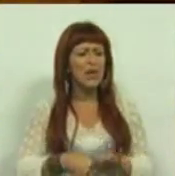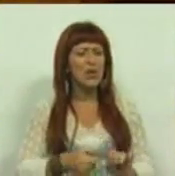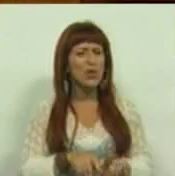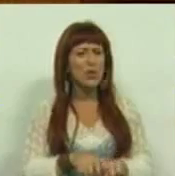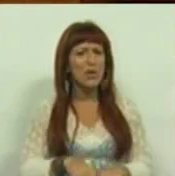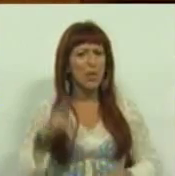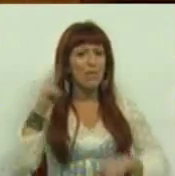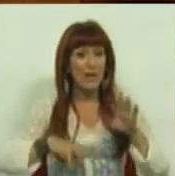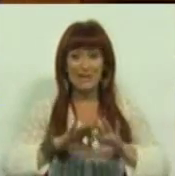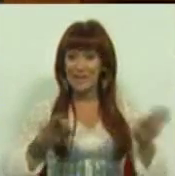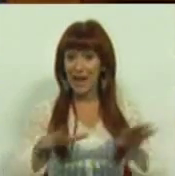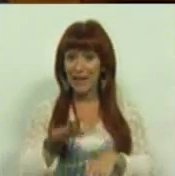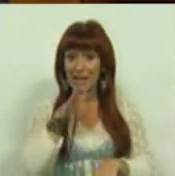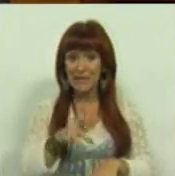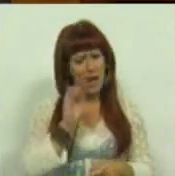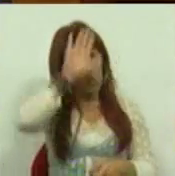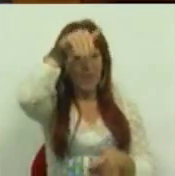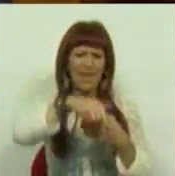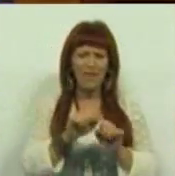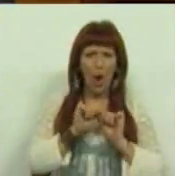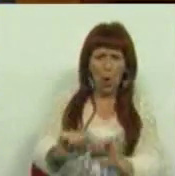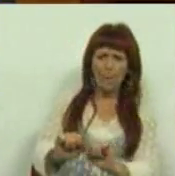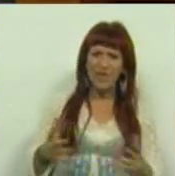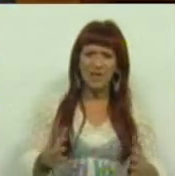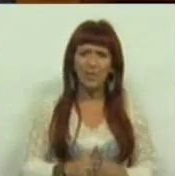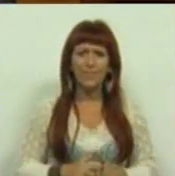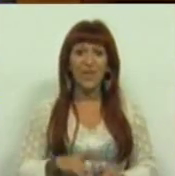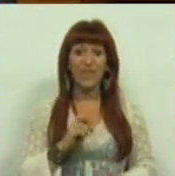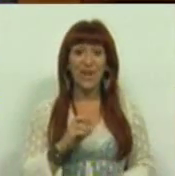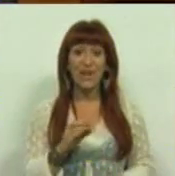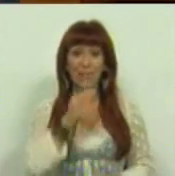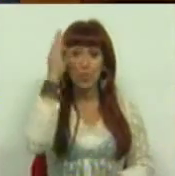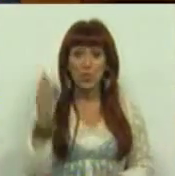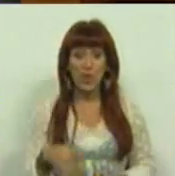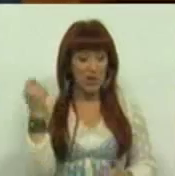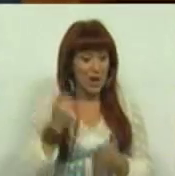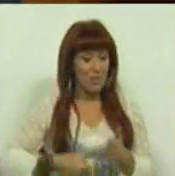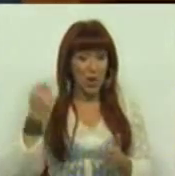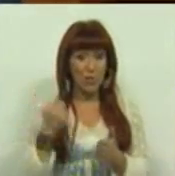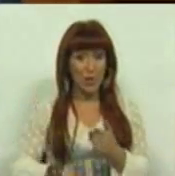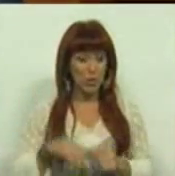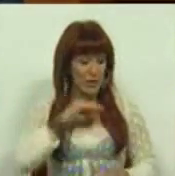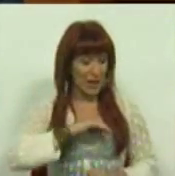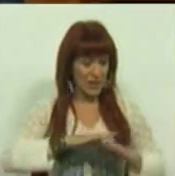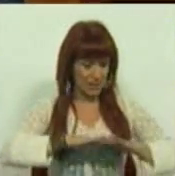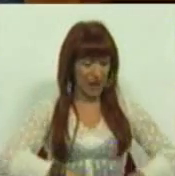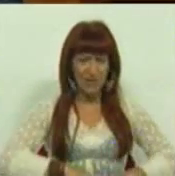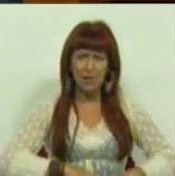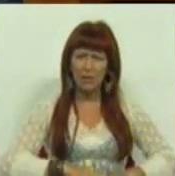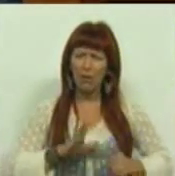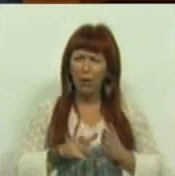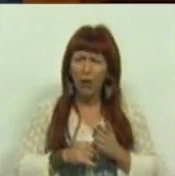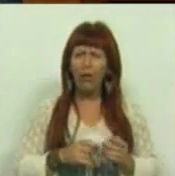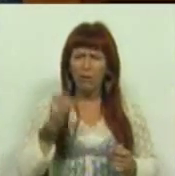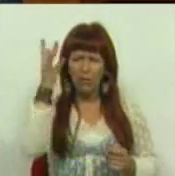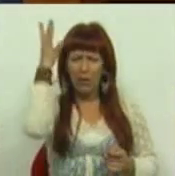fiscal, como lhe chamava enquanto estava na oposição. 30% das contribuições num salário baixo é um